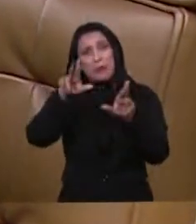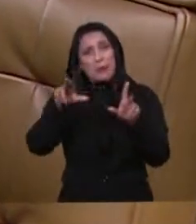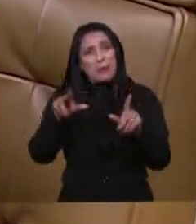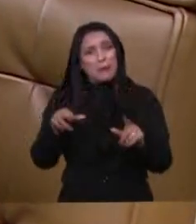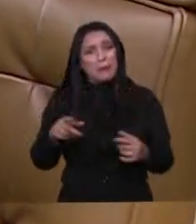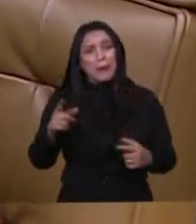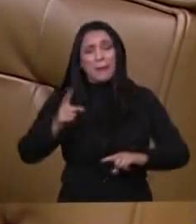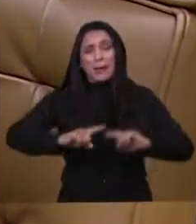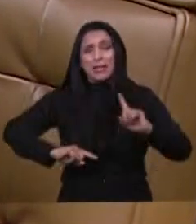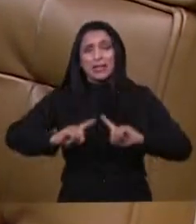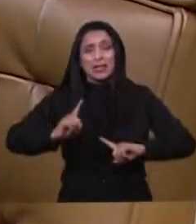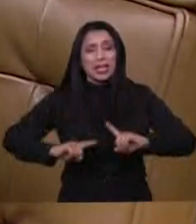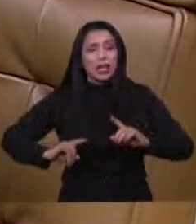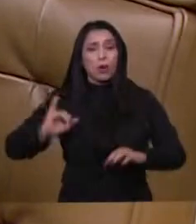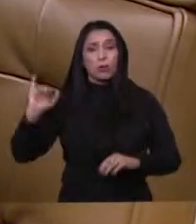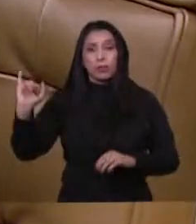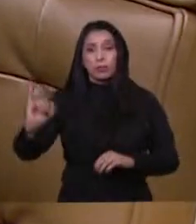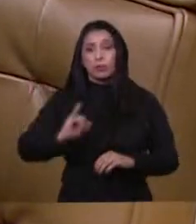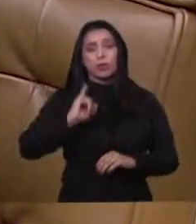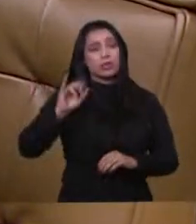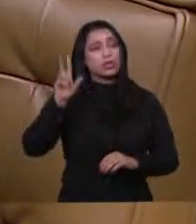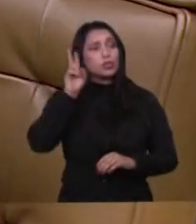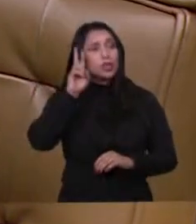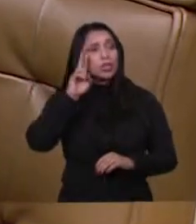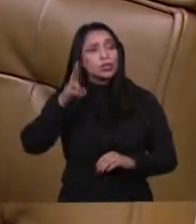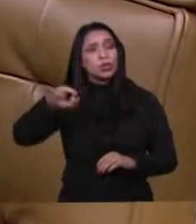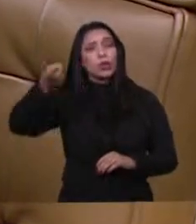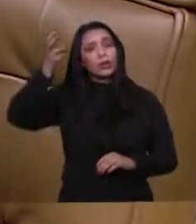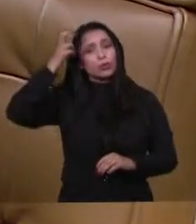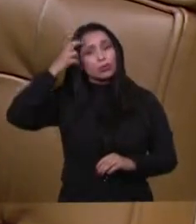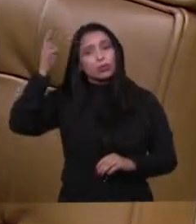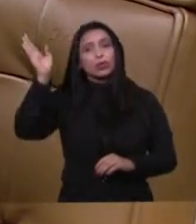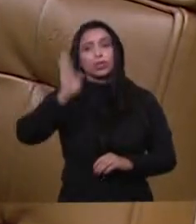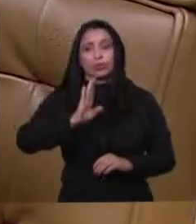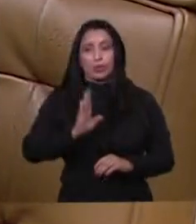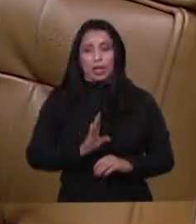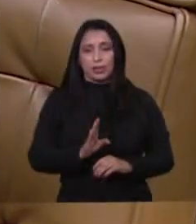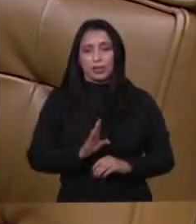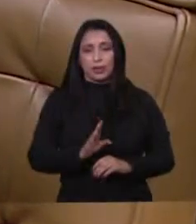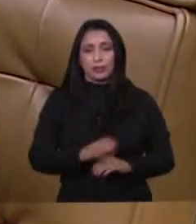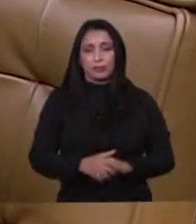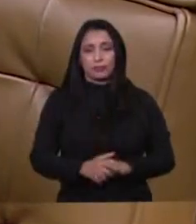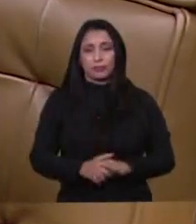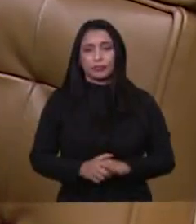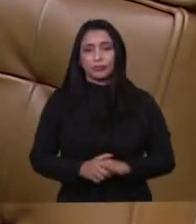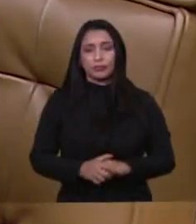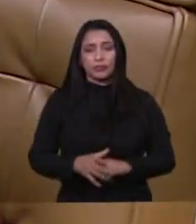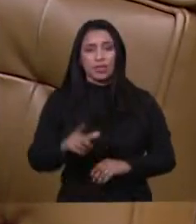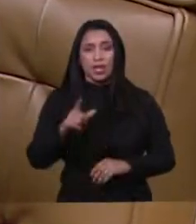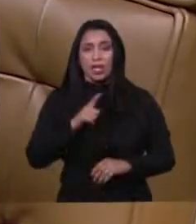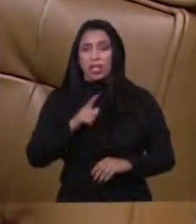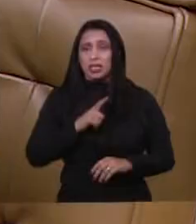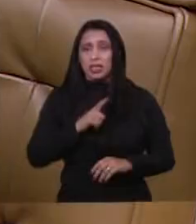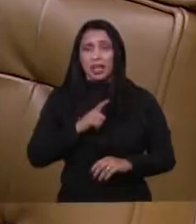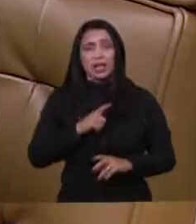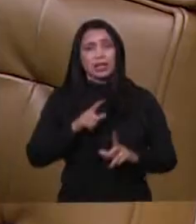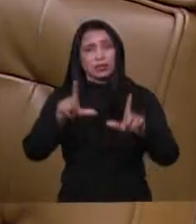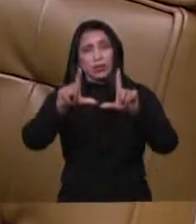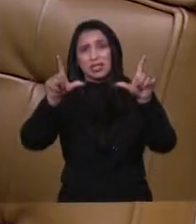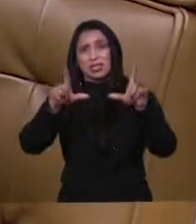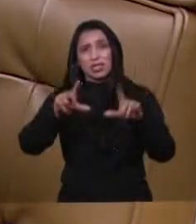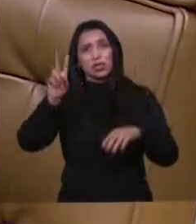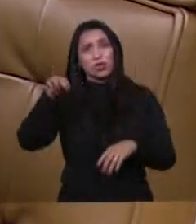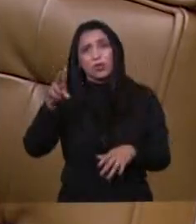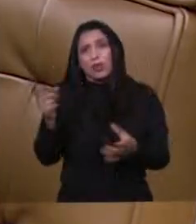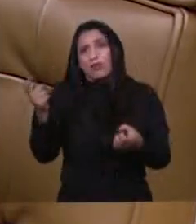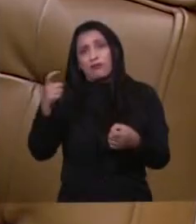relevância ímpar para a história e para a cultura brasileira. Alguns destaques jamais serão recuperados. Faço